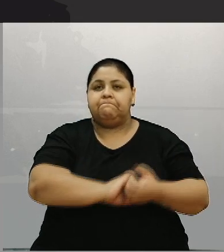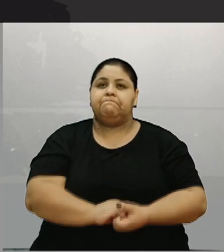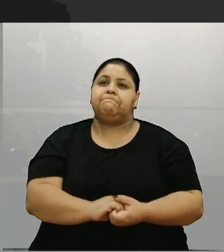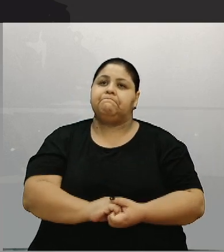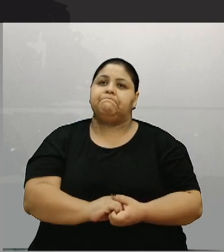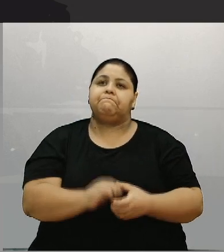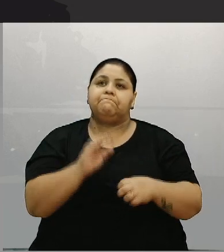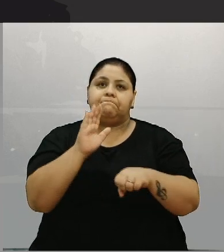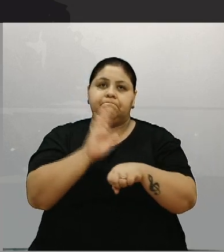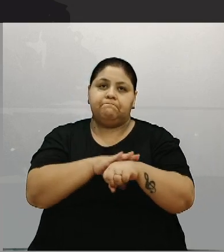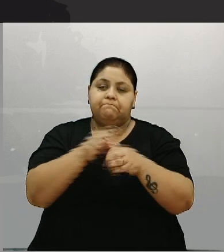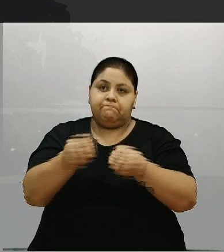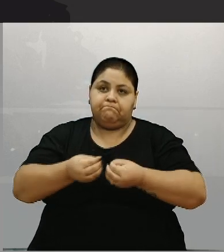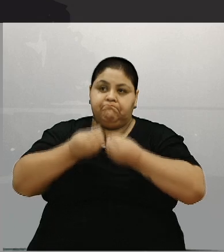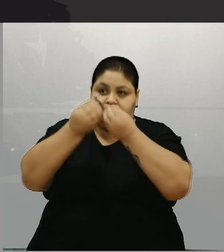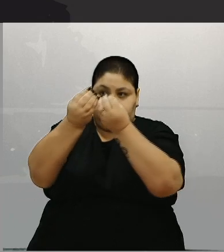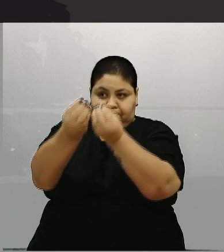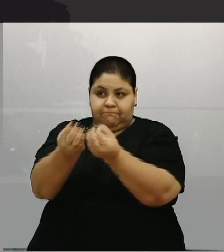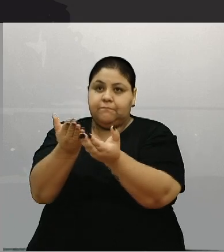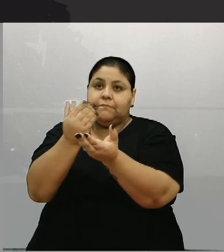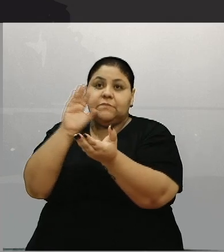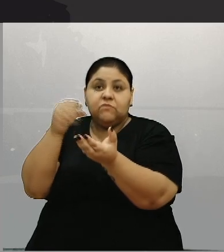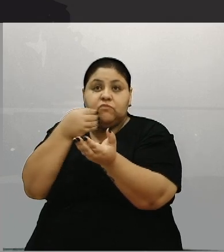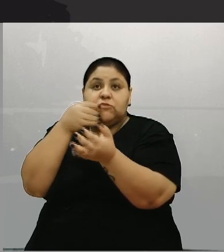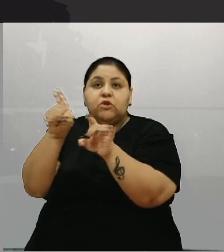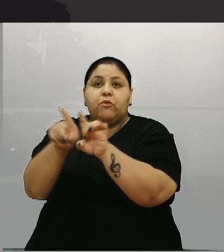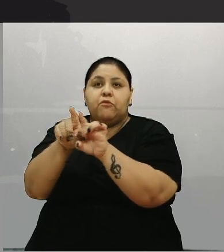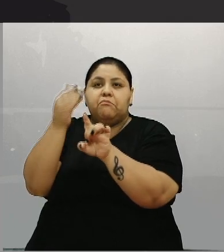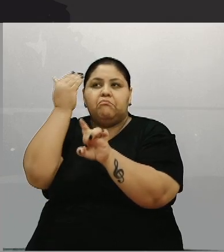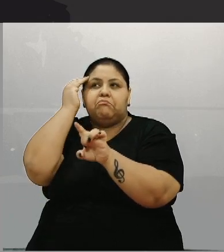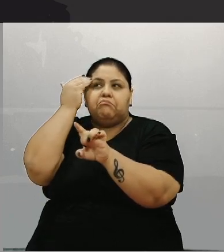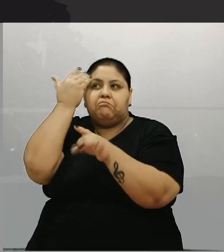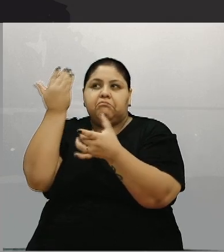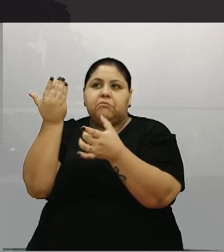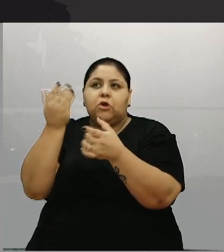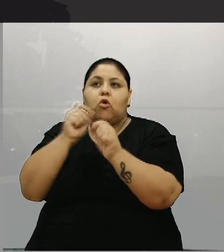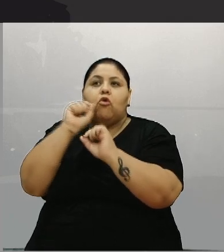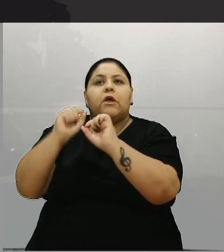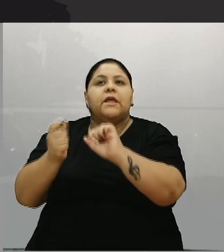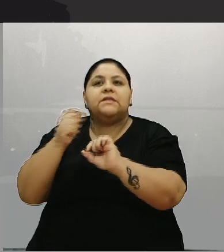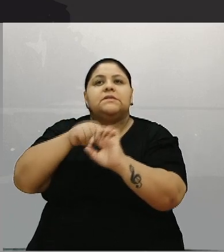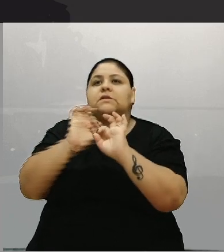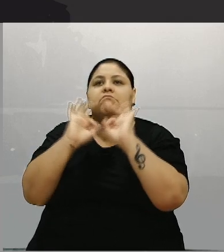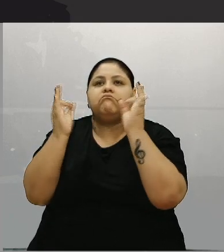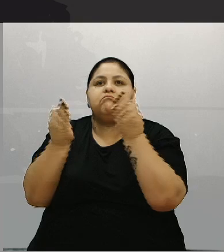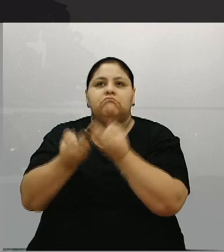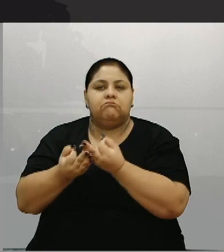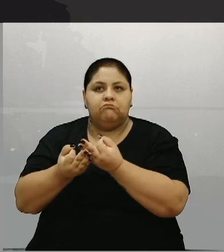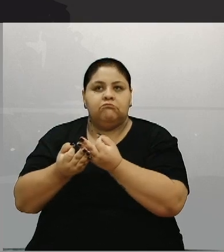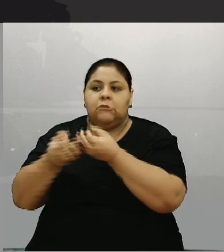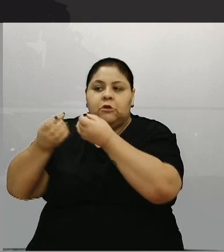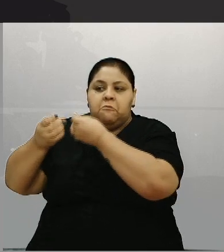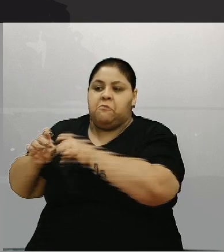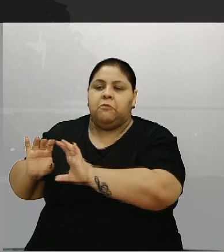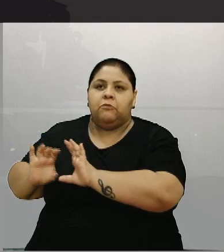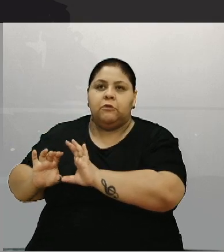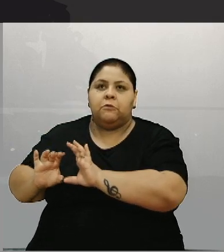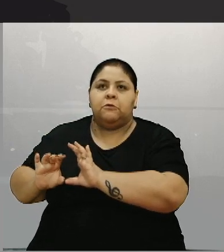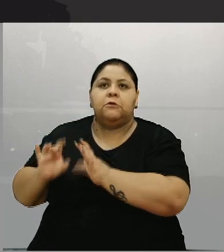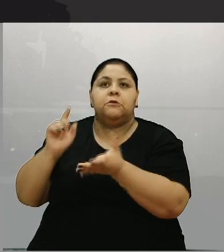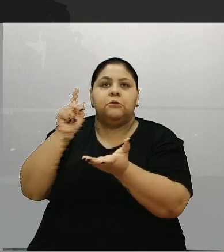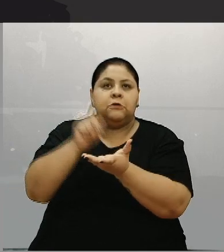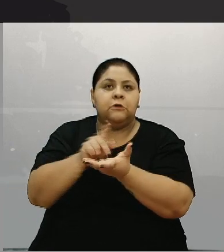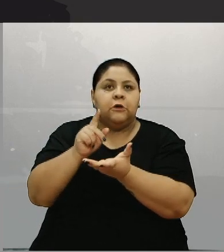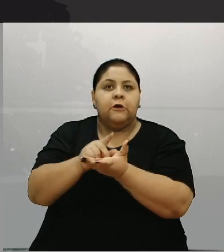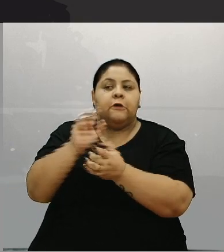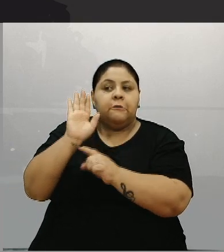Nesse momento de entrega de donativos, aproveitamos também para entender as reais necessidades de famílias que foram extremamente afetadas, para que, de fato, a nossa